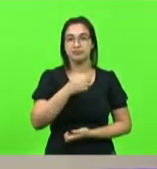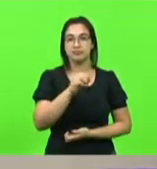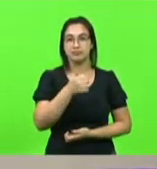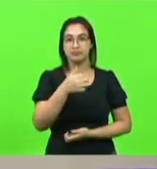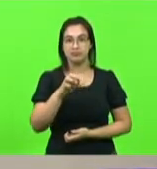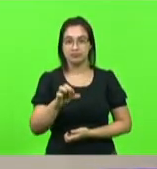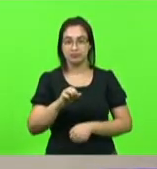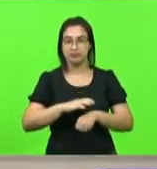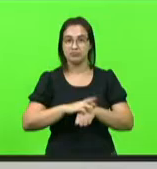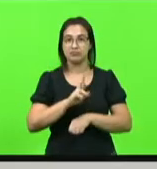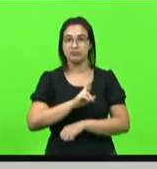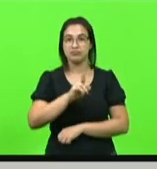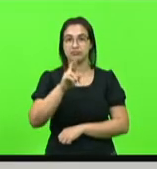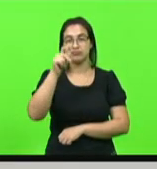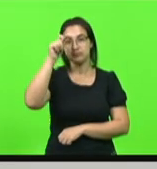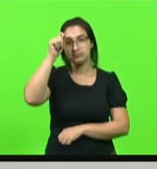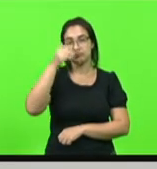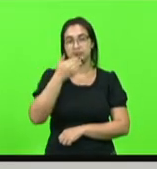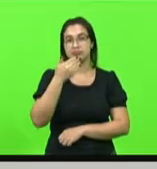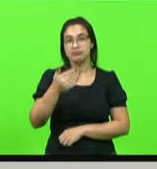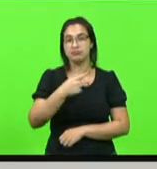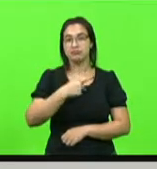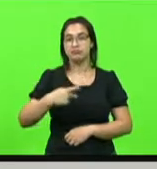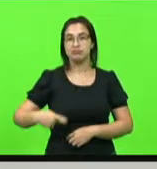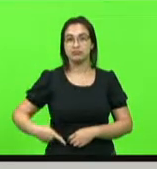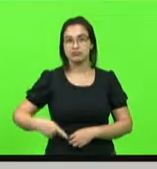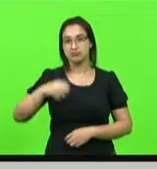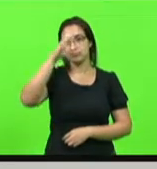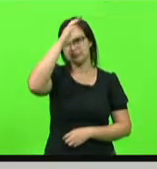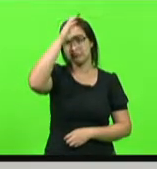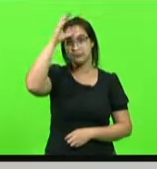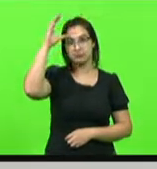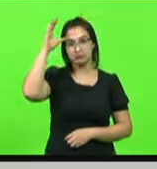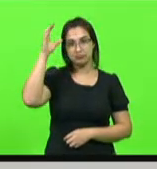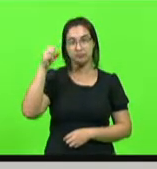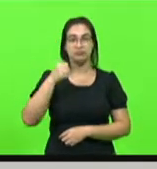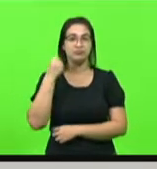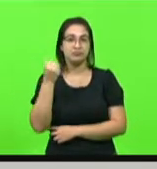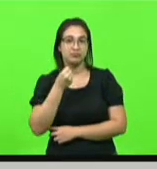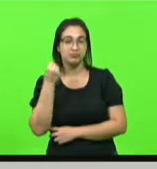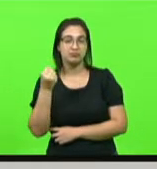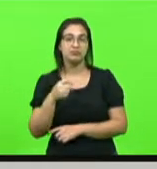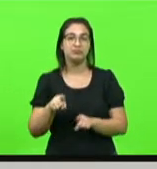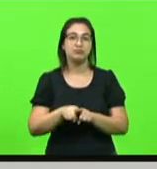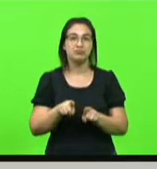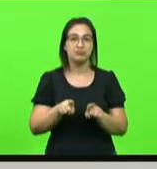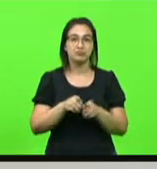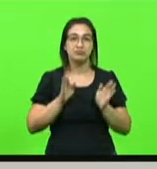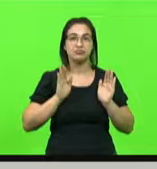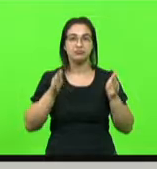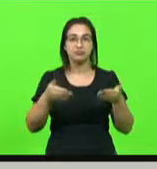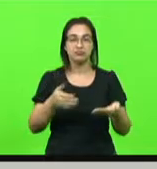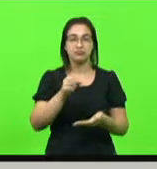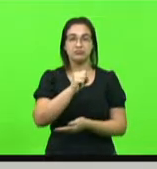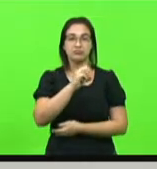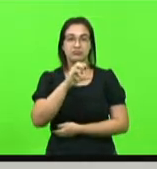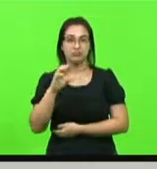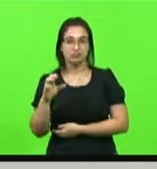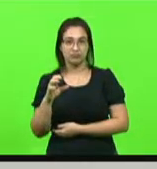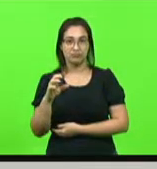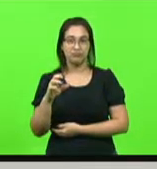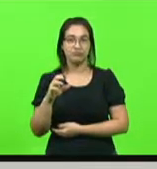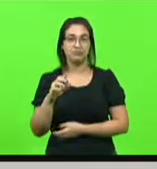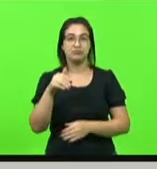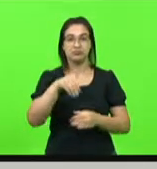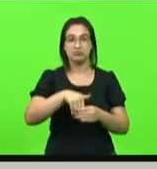autor deputado Adrianinho, apelando ao presidente da Câmara dos Deputados, ao presidente do Senado e aos integrantes do Fórum Parlamentar Catarinense que votem